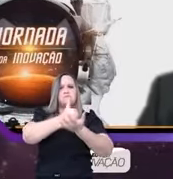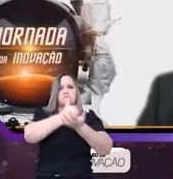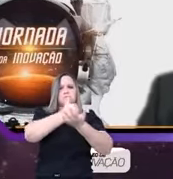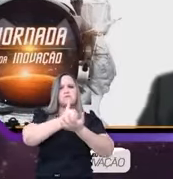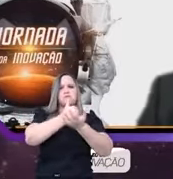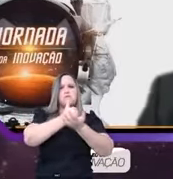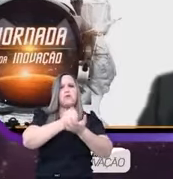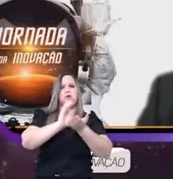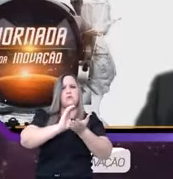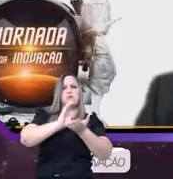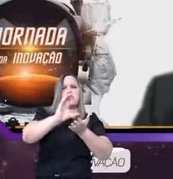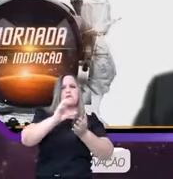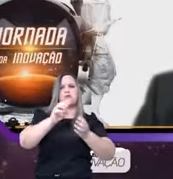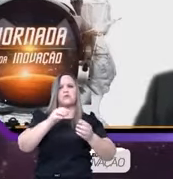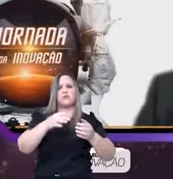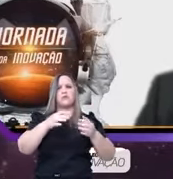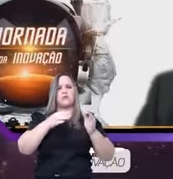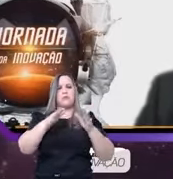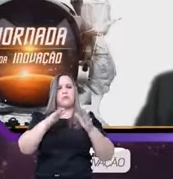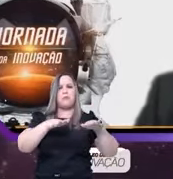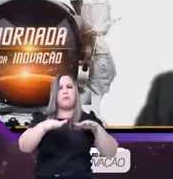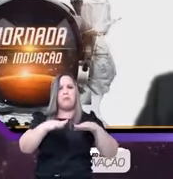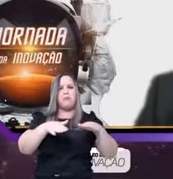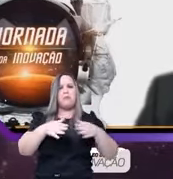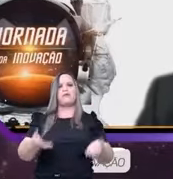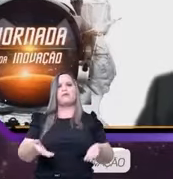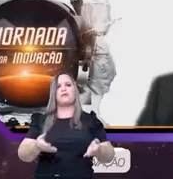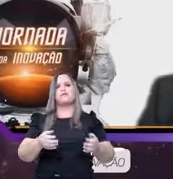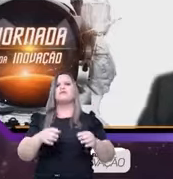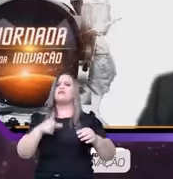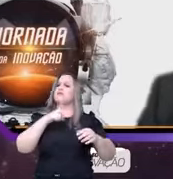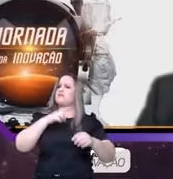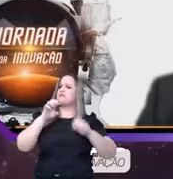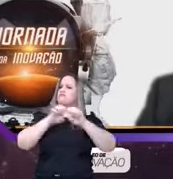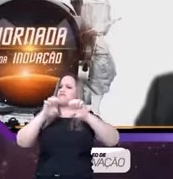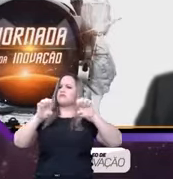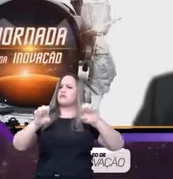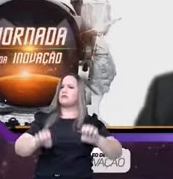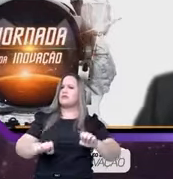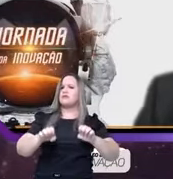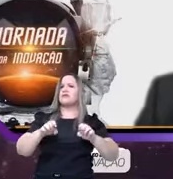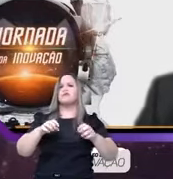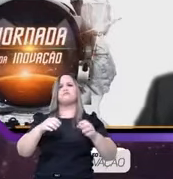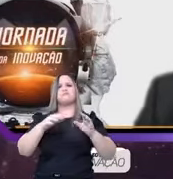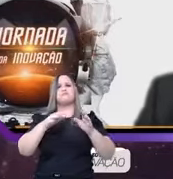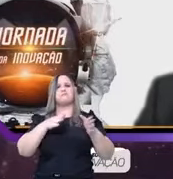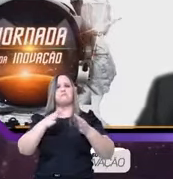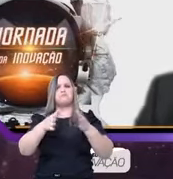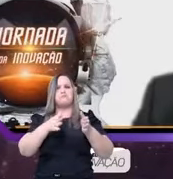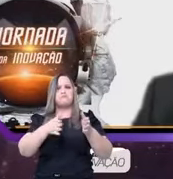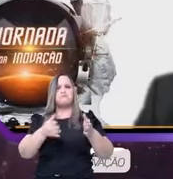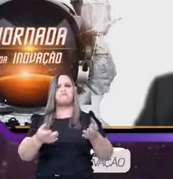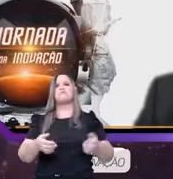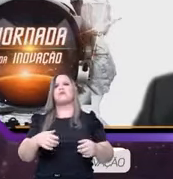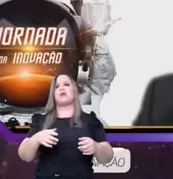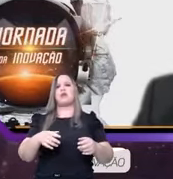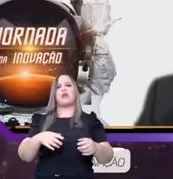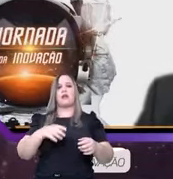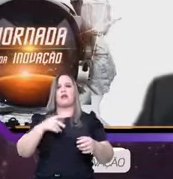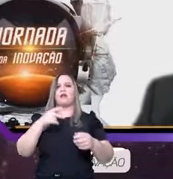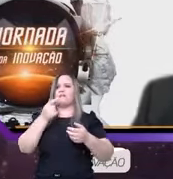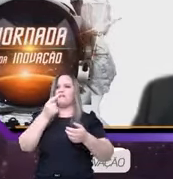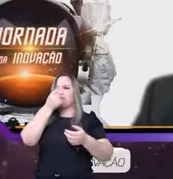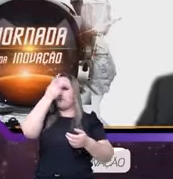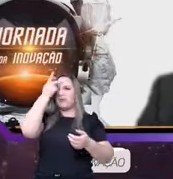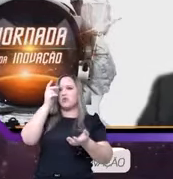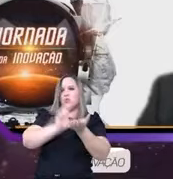iniciativa. Por quê? Porque uma estrutura altamente hierarquizada. Tem que existir um patrocinador para trazer um dos